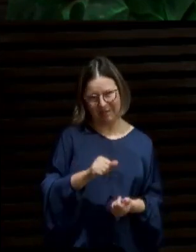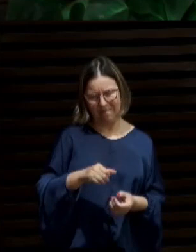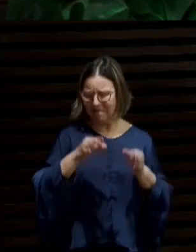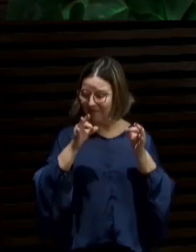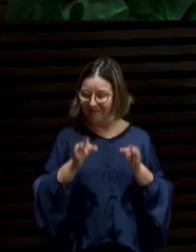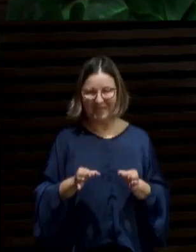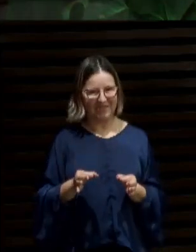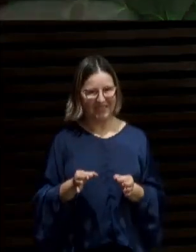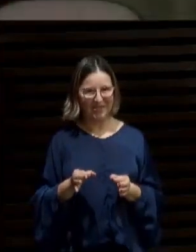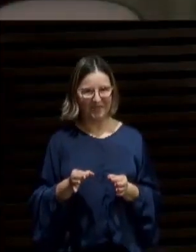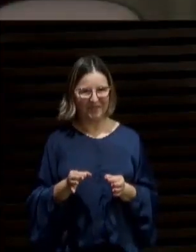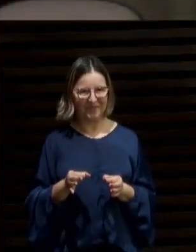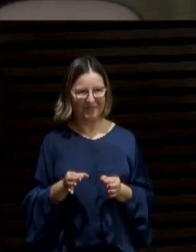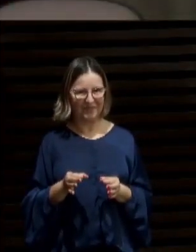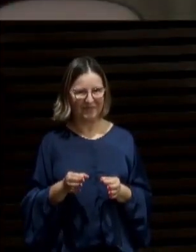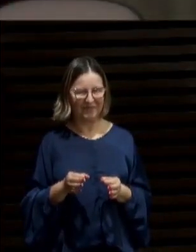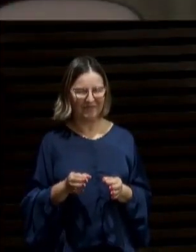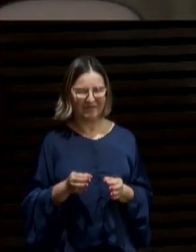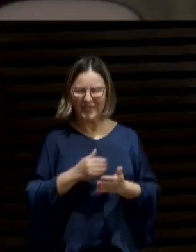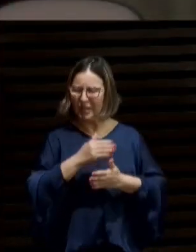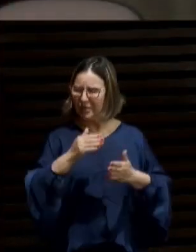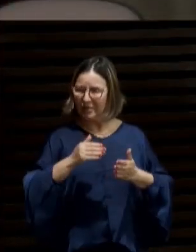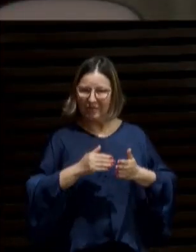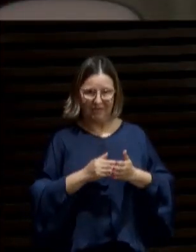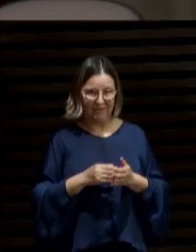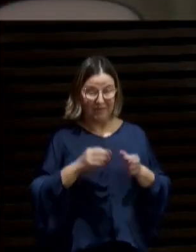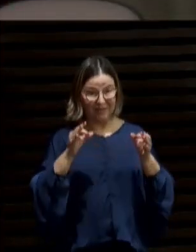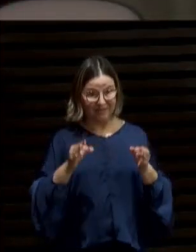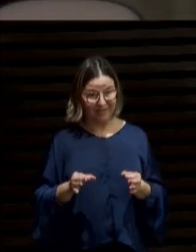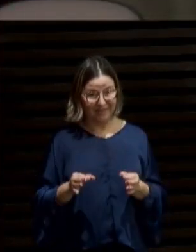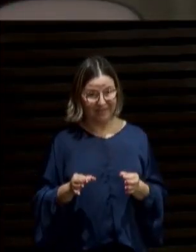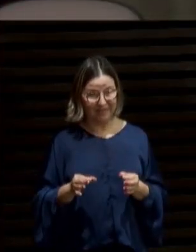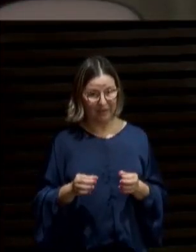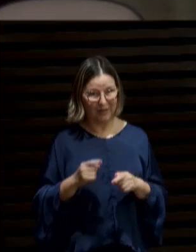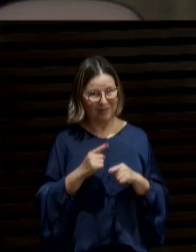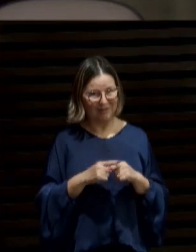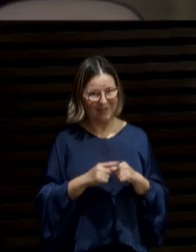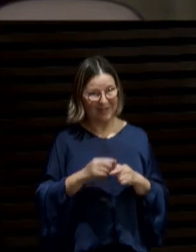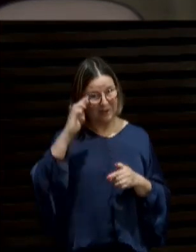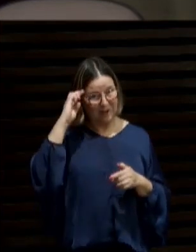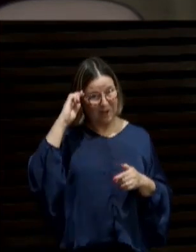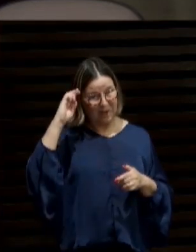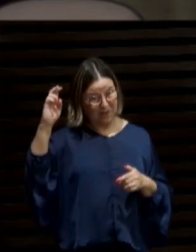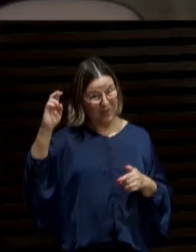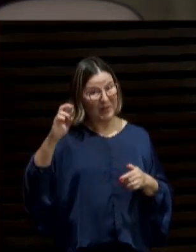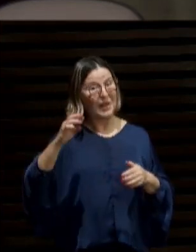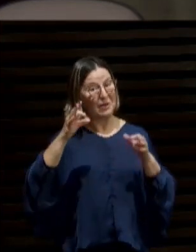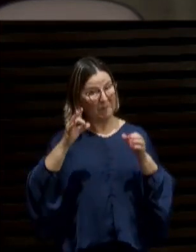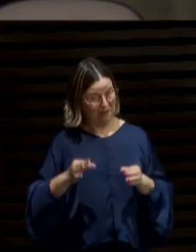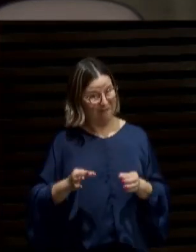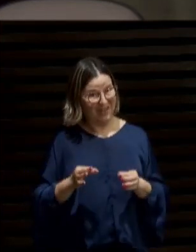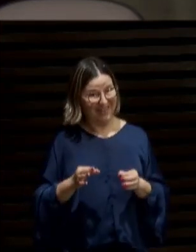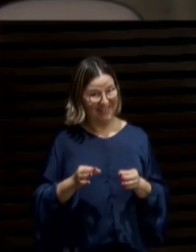Perfeita. Na sua estrutura e perfeita, porque o perfeito estava orando perfeitamente de acordo